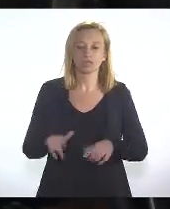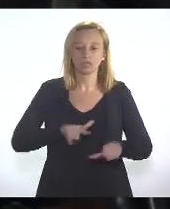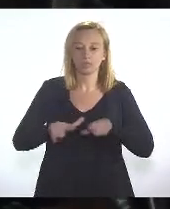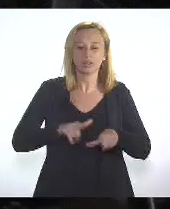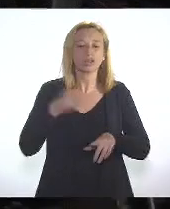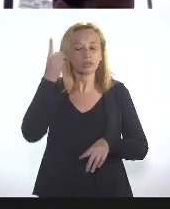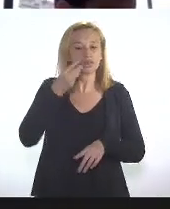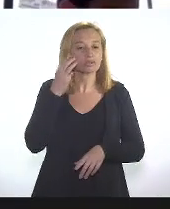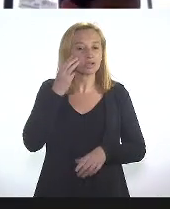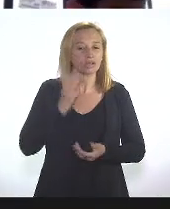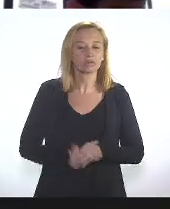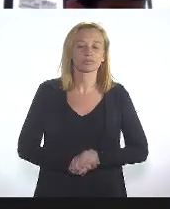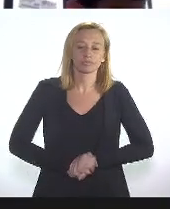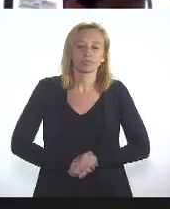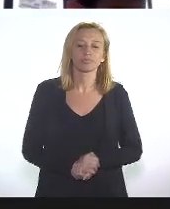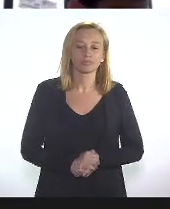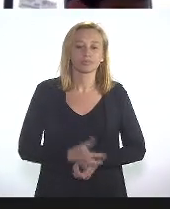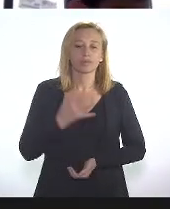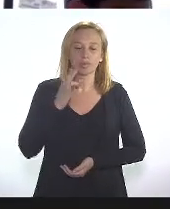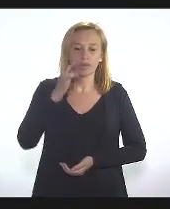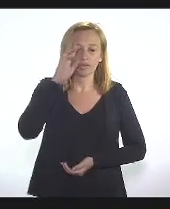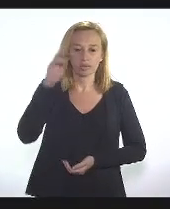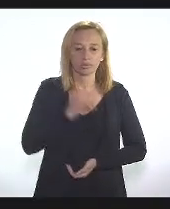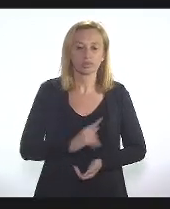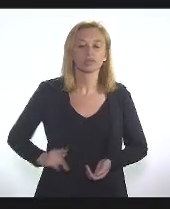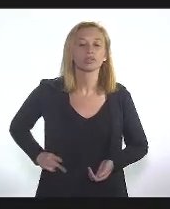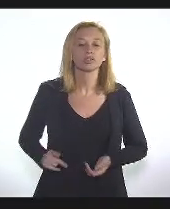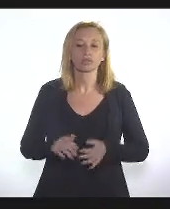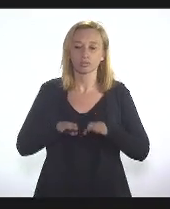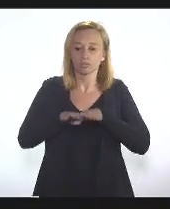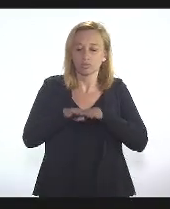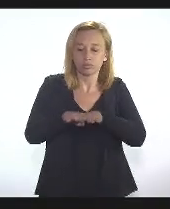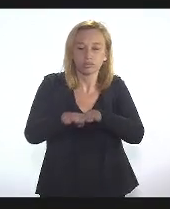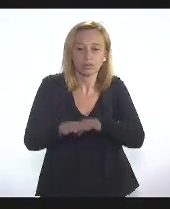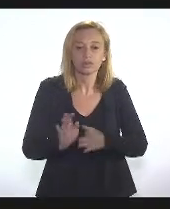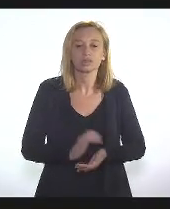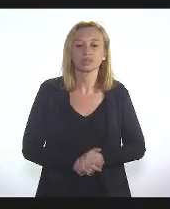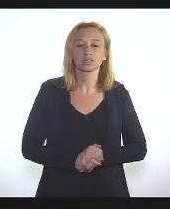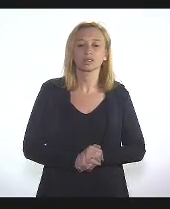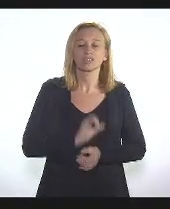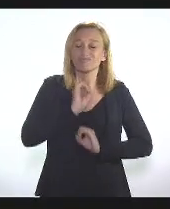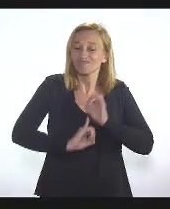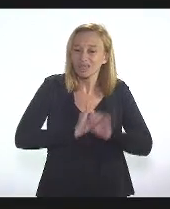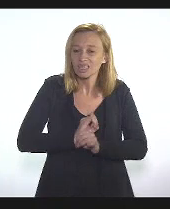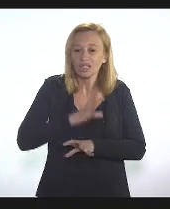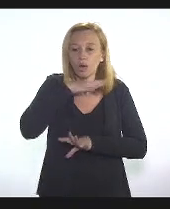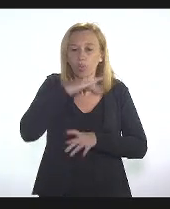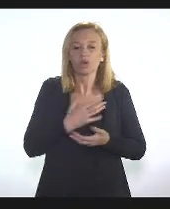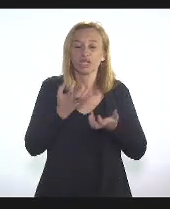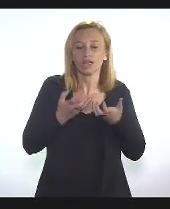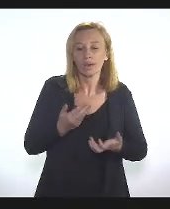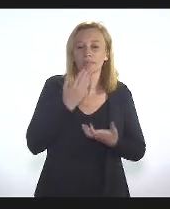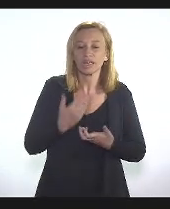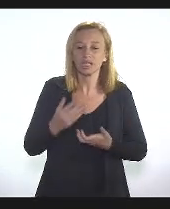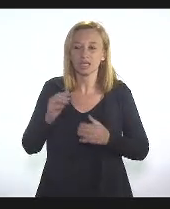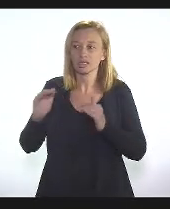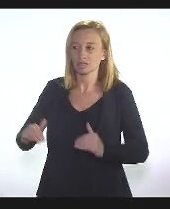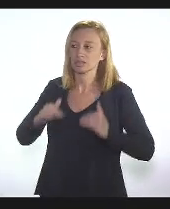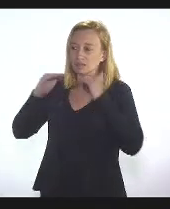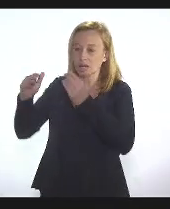Valdec. Serei breve, presidente. É que eu estou em trânsito, a internet está muito instável. Queria solicitar a Vossa